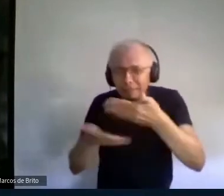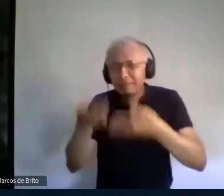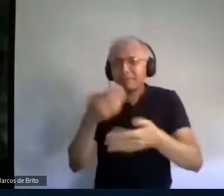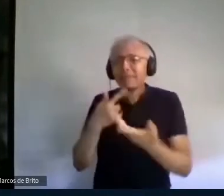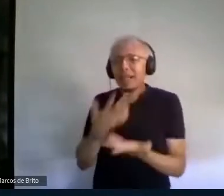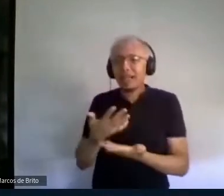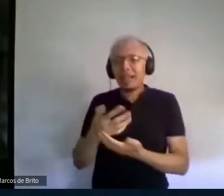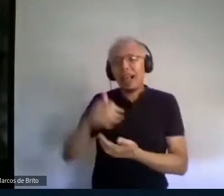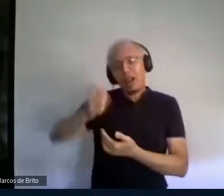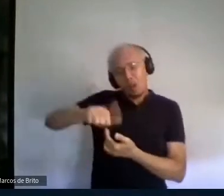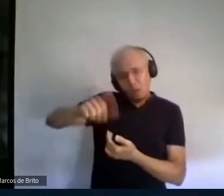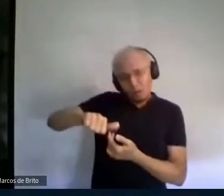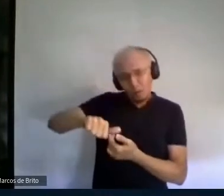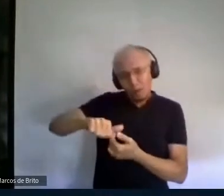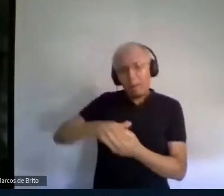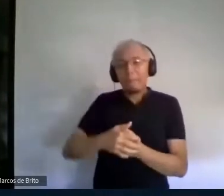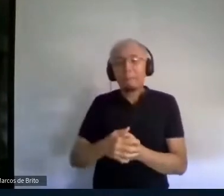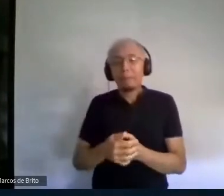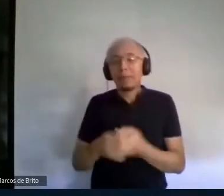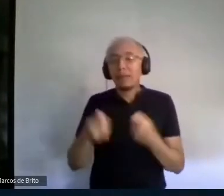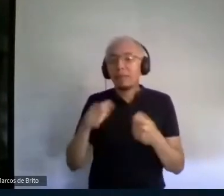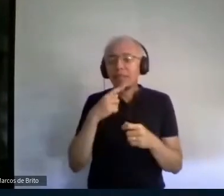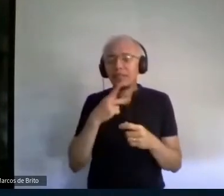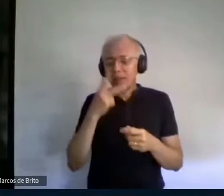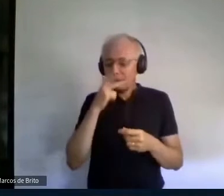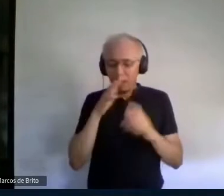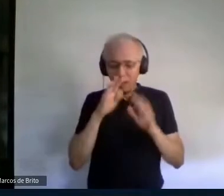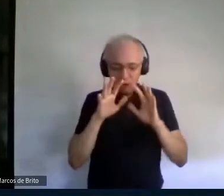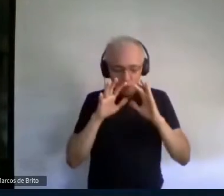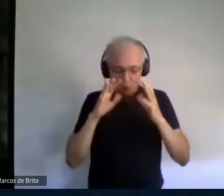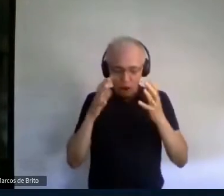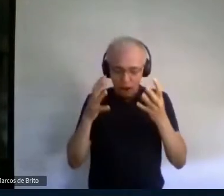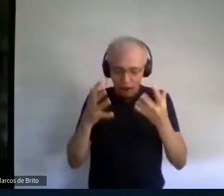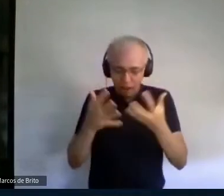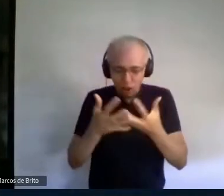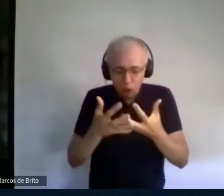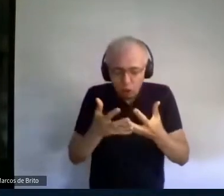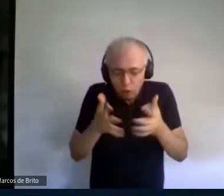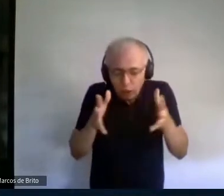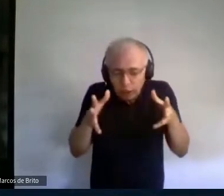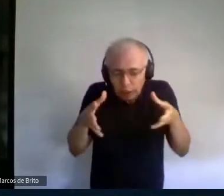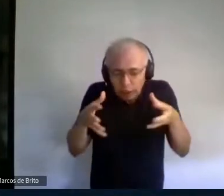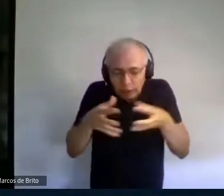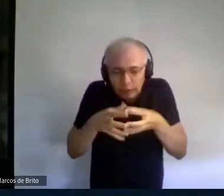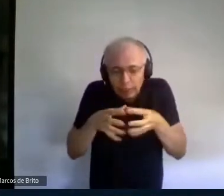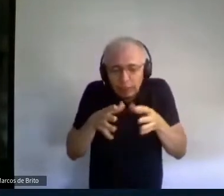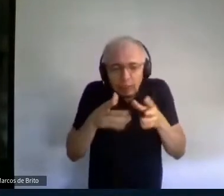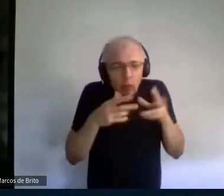falou, eu gosto muito de dizer que tem que ser meio redondo, né? Então, tem que partir de um